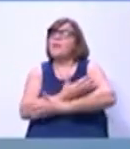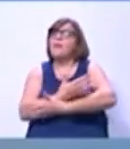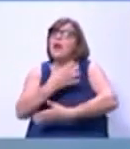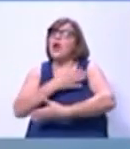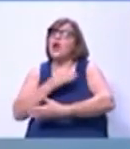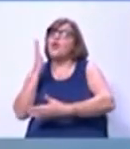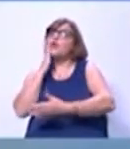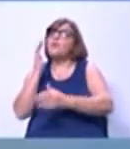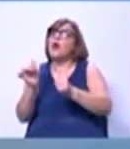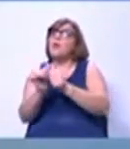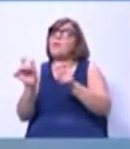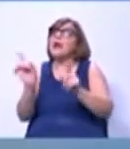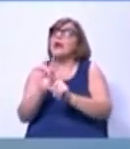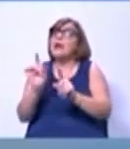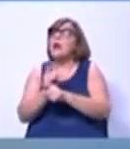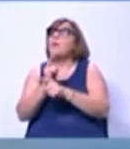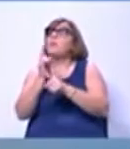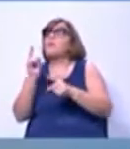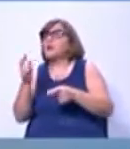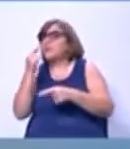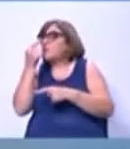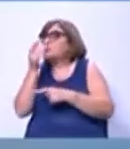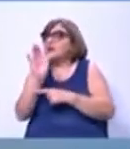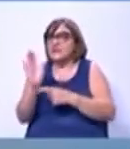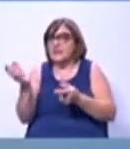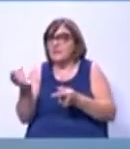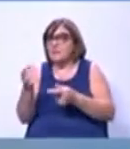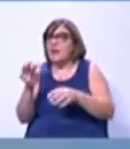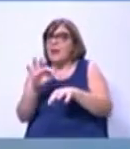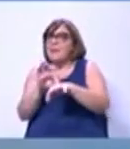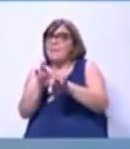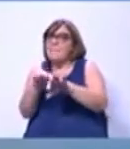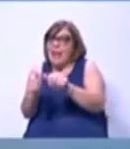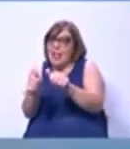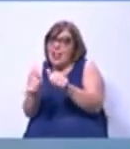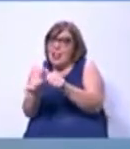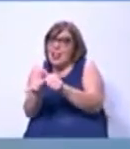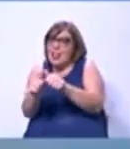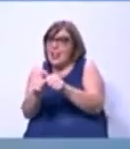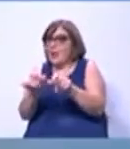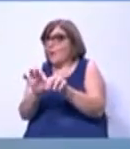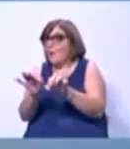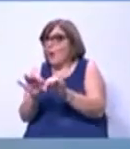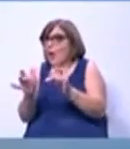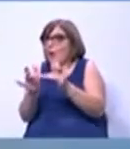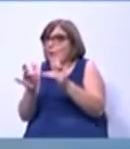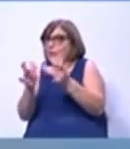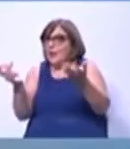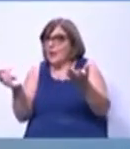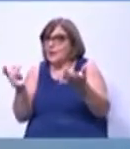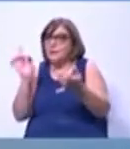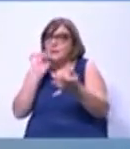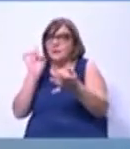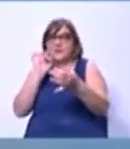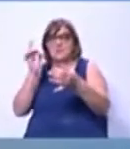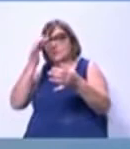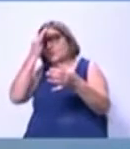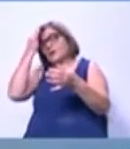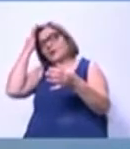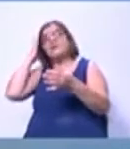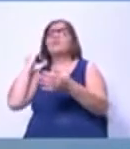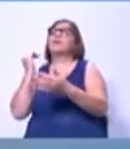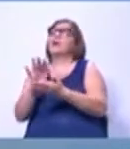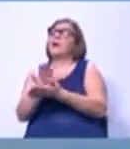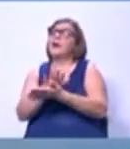dormir acompanhado também, não é? Uhum. Por exemplo. Pele com pele. Pele com pele, o contacto, não é? É muito importante porque é a